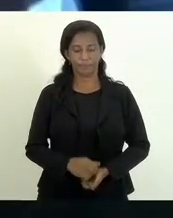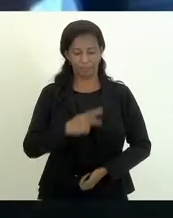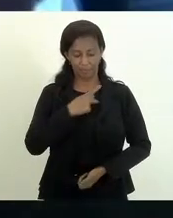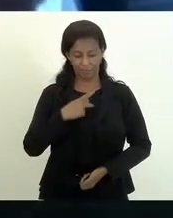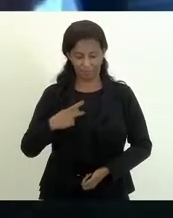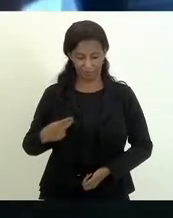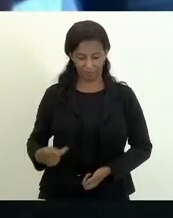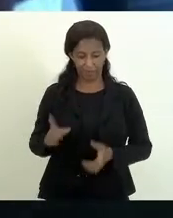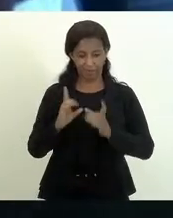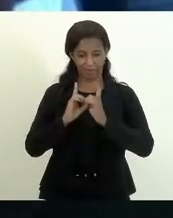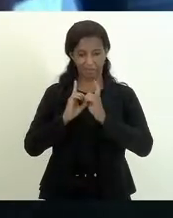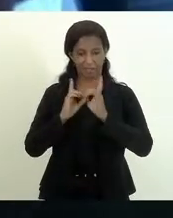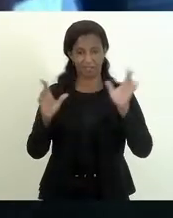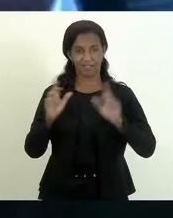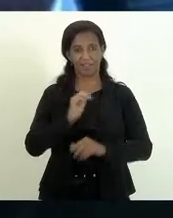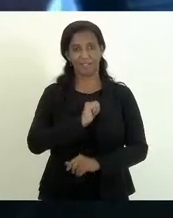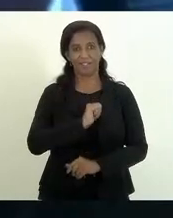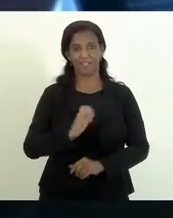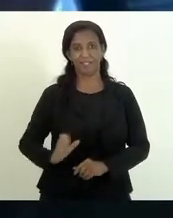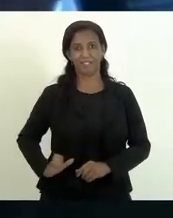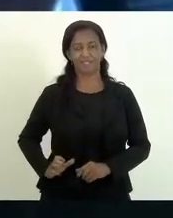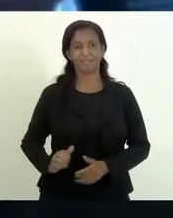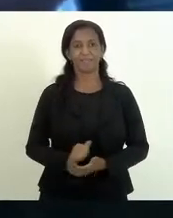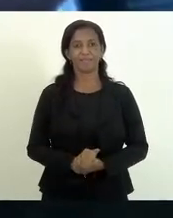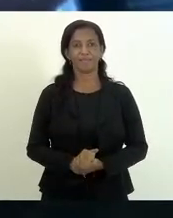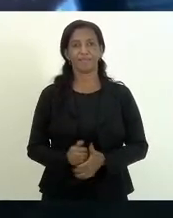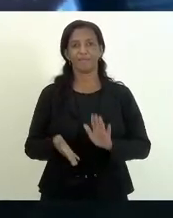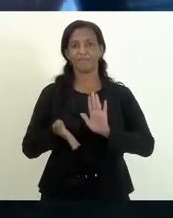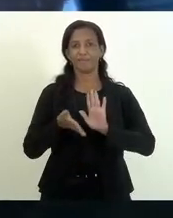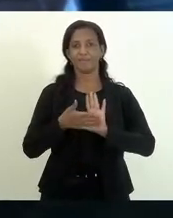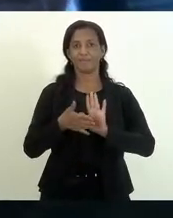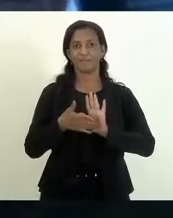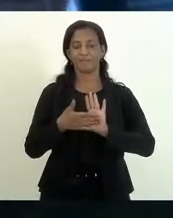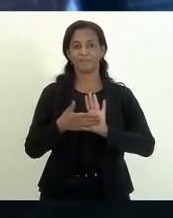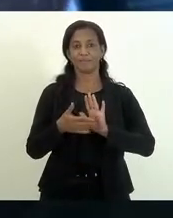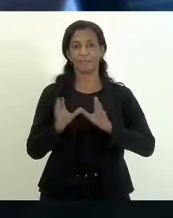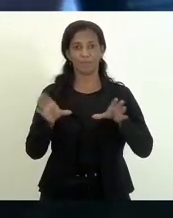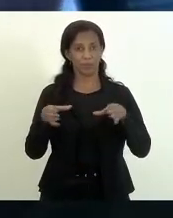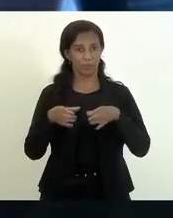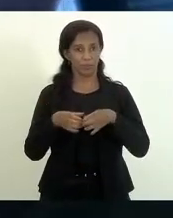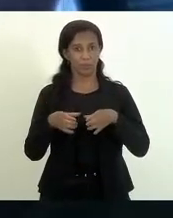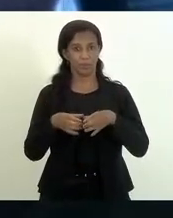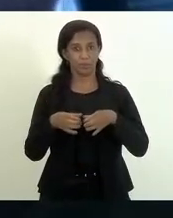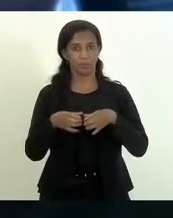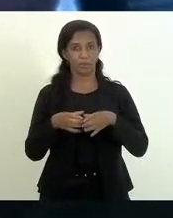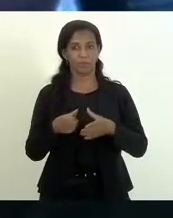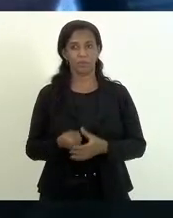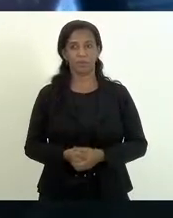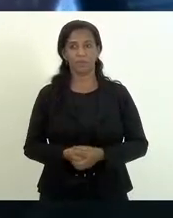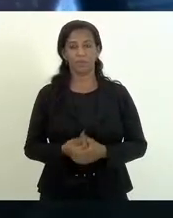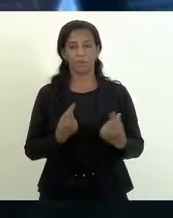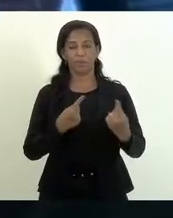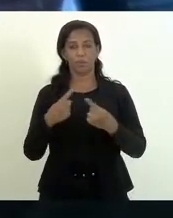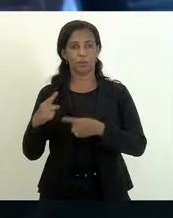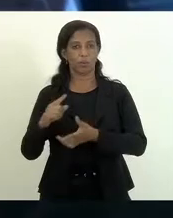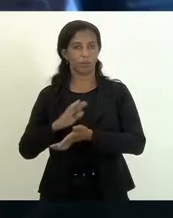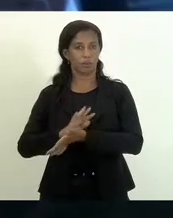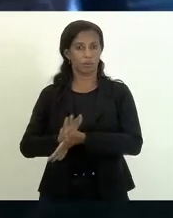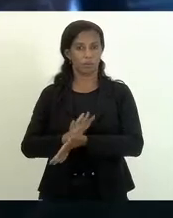Presidente Democrático André Siciliano. Parecer da Comissão contra a